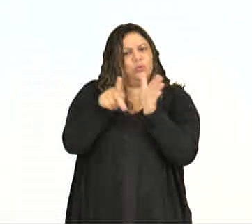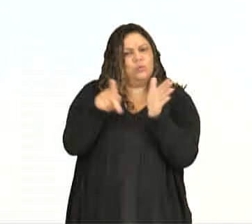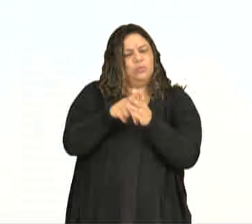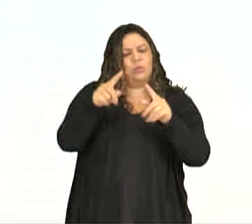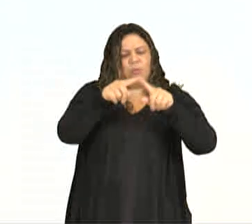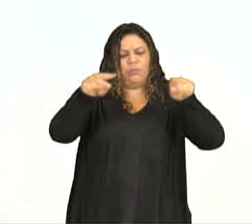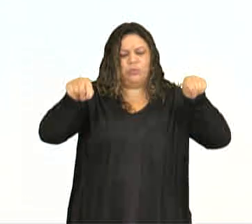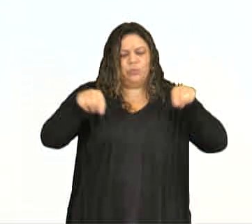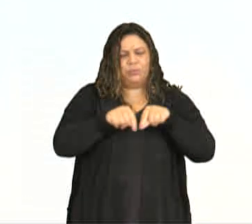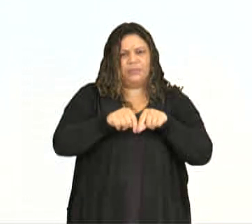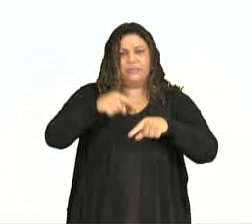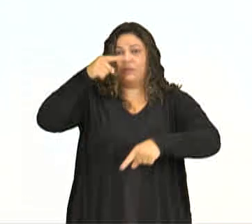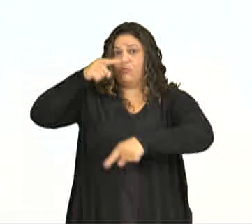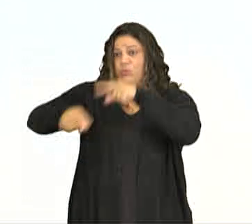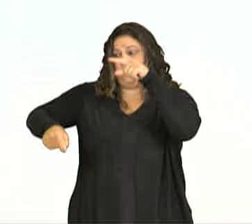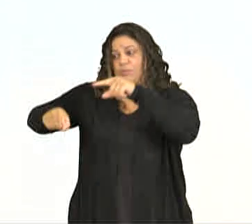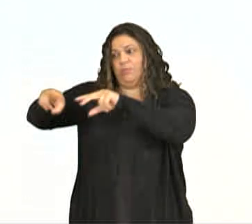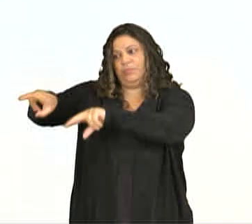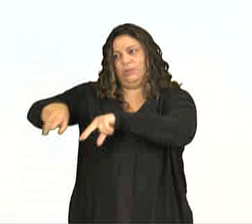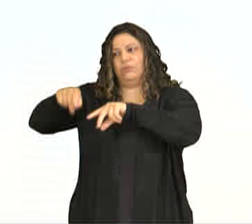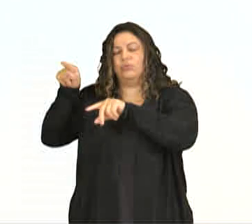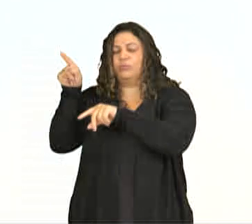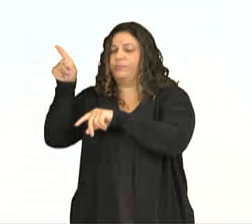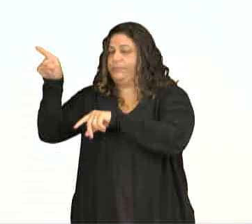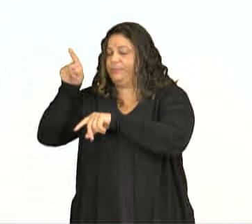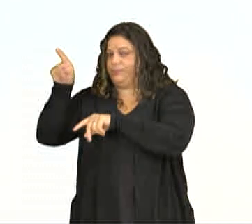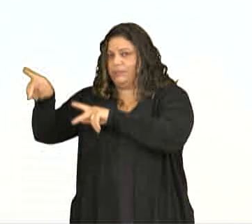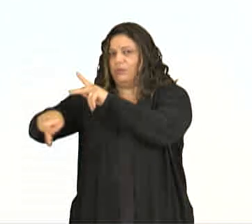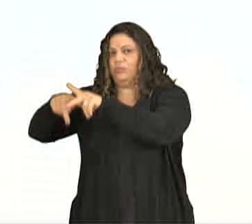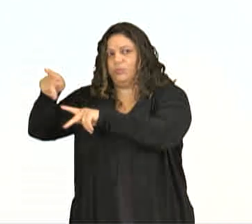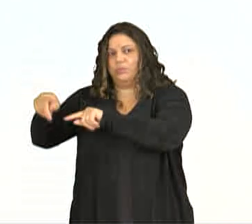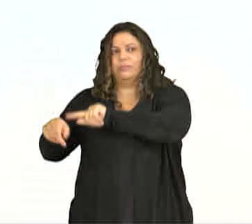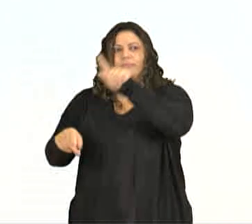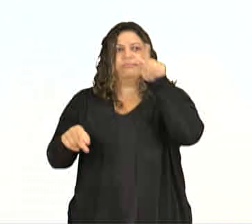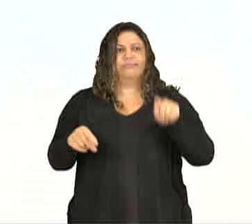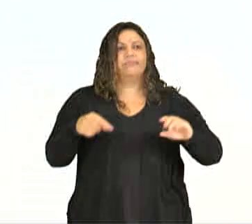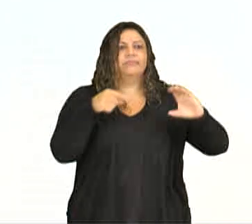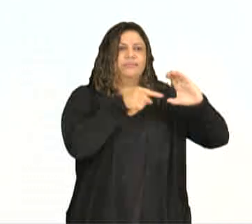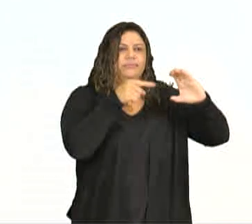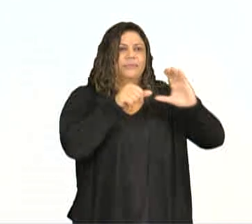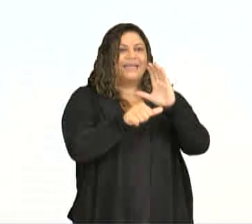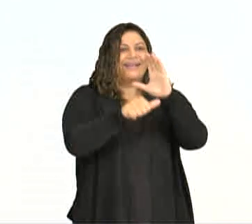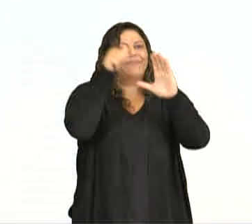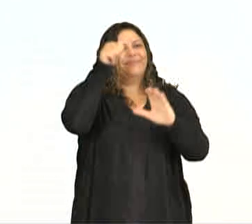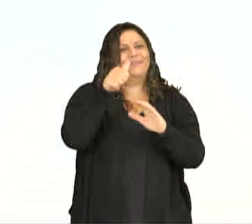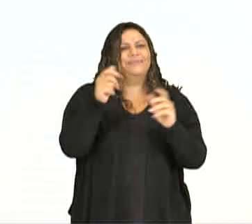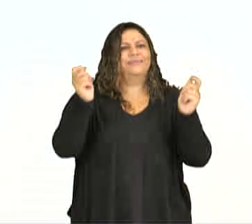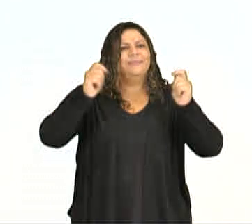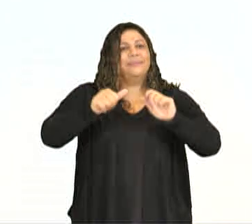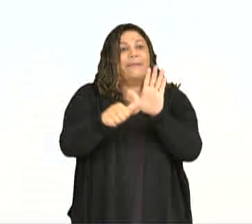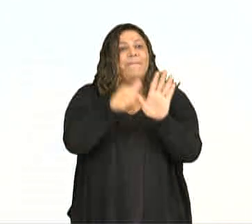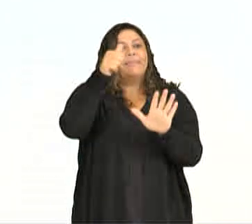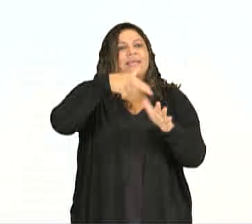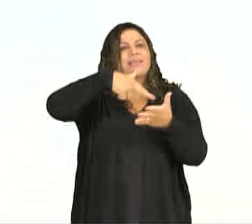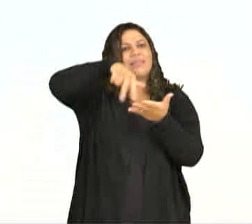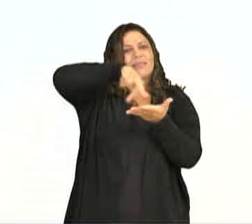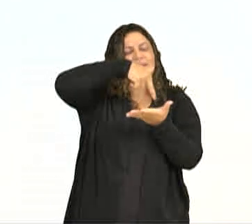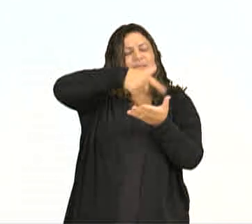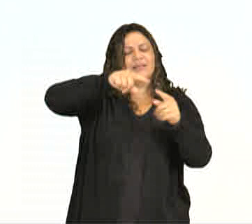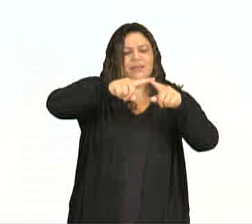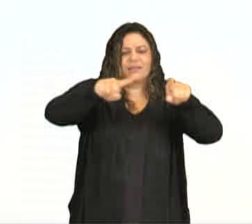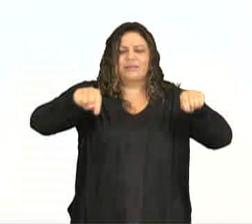C. A valsa é considerada a primeira dança de salão oficial e teve sua origem nos dançários camponeses